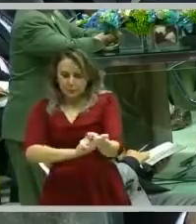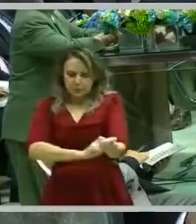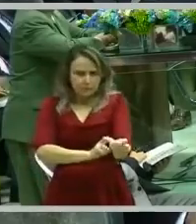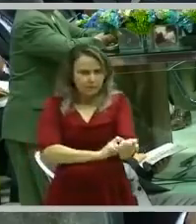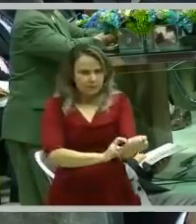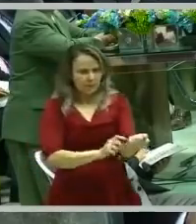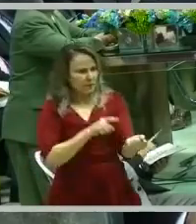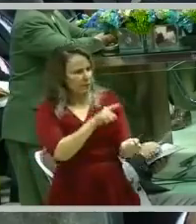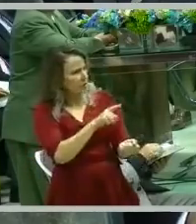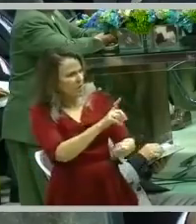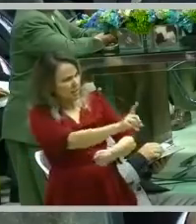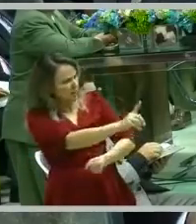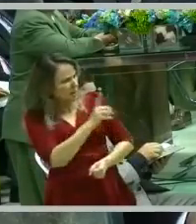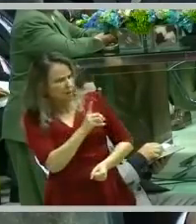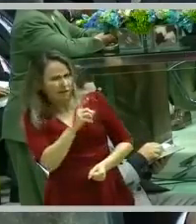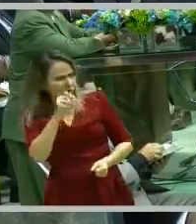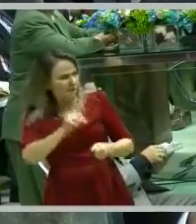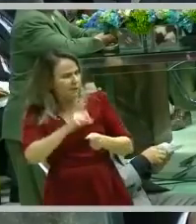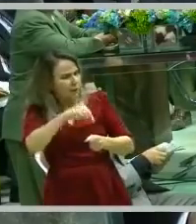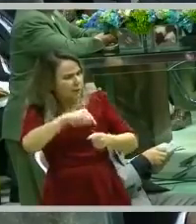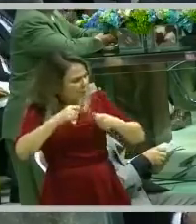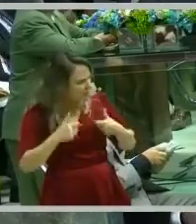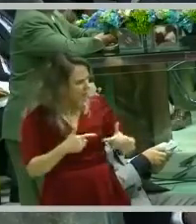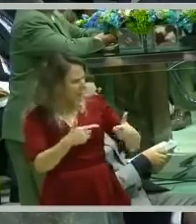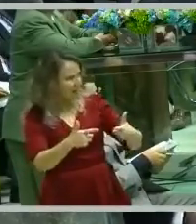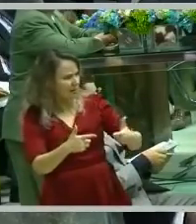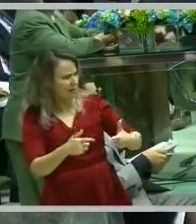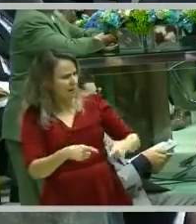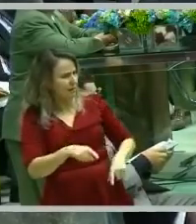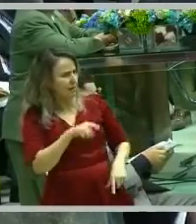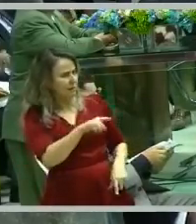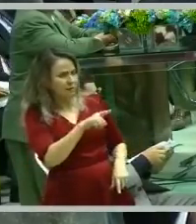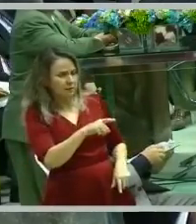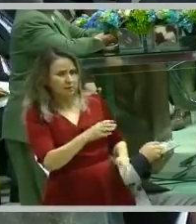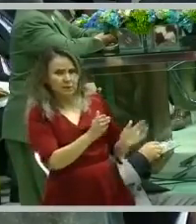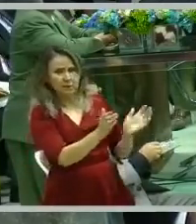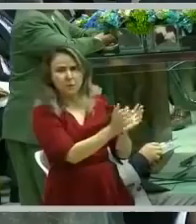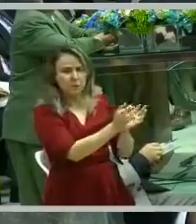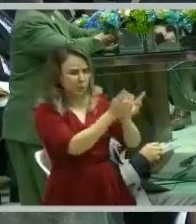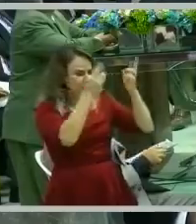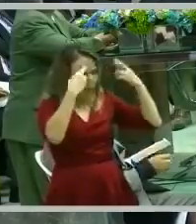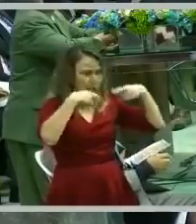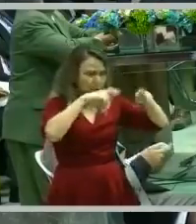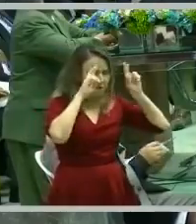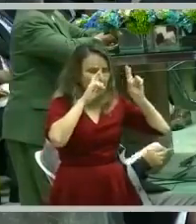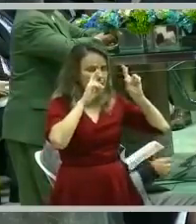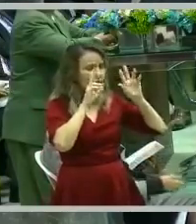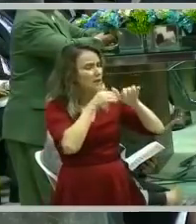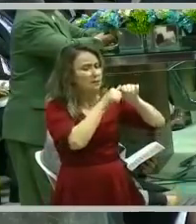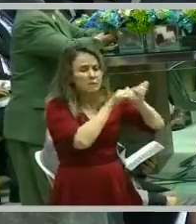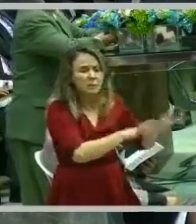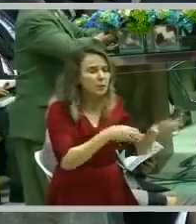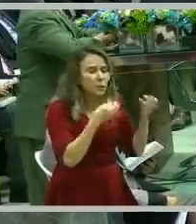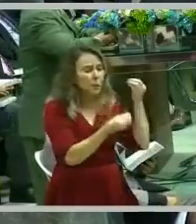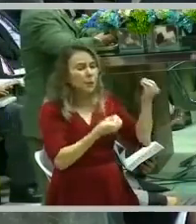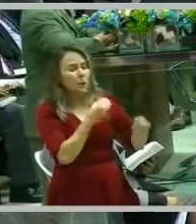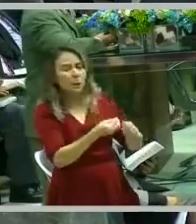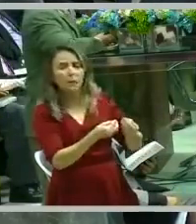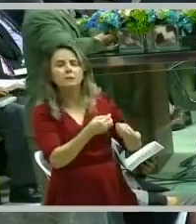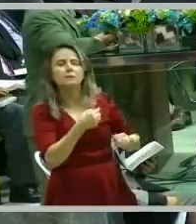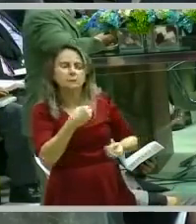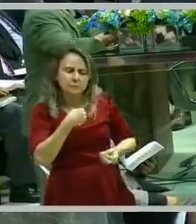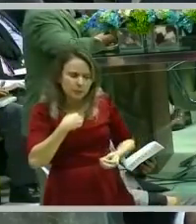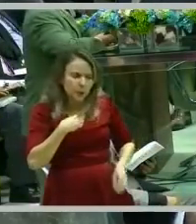você veio fazer o que aqui na guerra? Com quem você deixou aquelas poucas ovelhas de papai? Eu conheço a